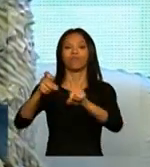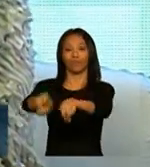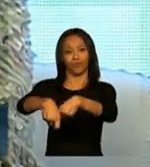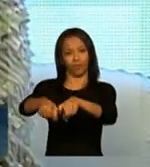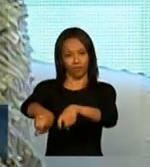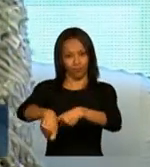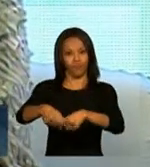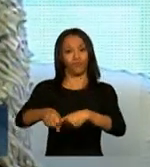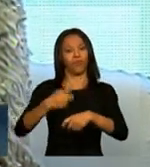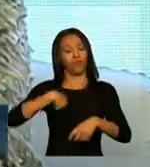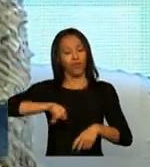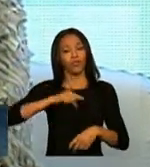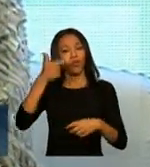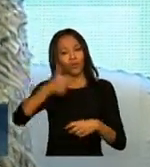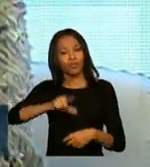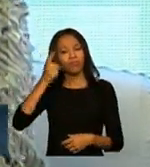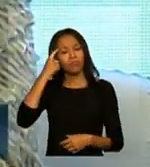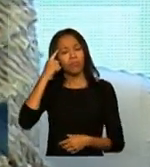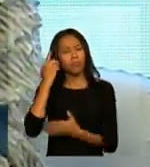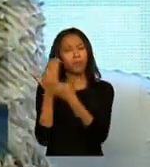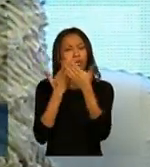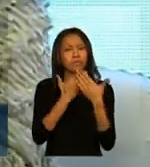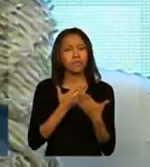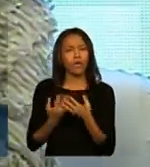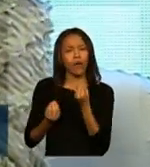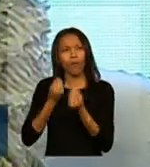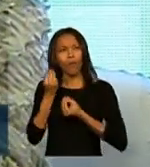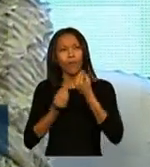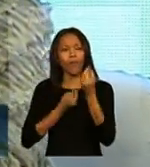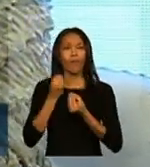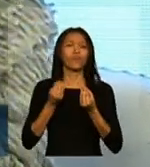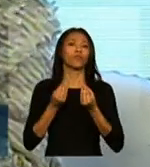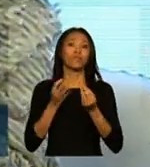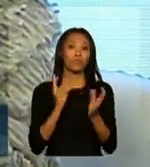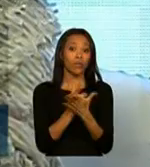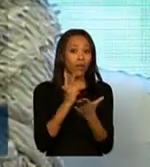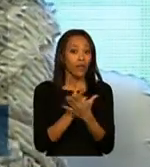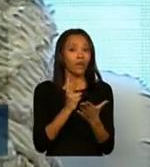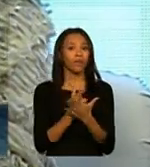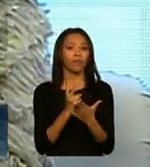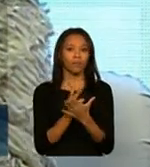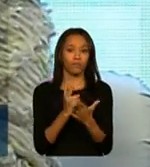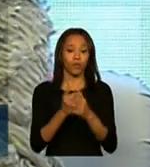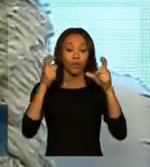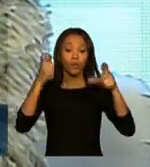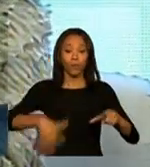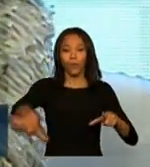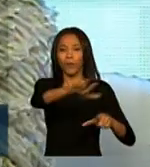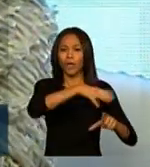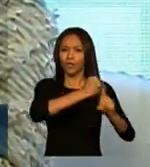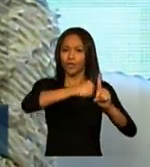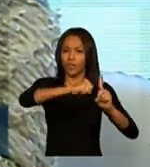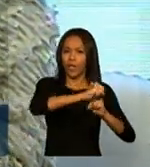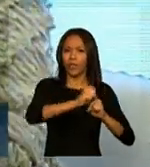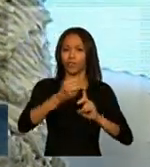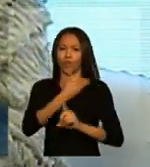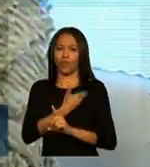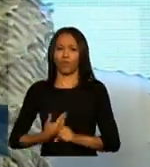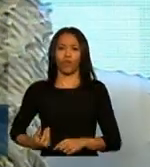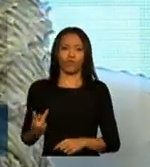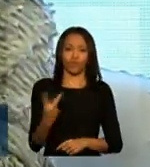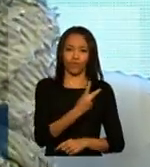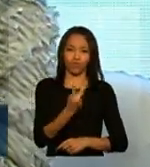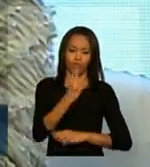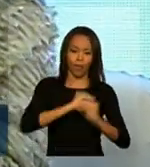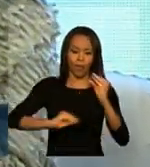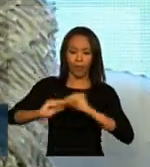estar pensando de novo, junto, de novo, nesse coletivo, de novo, num espaço onde sociedade civil e governo